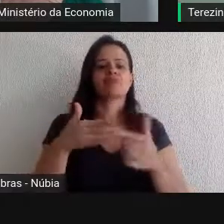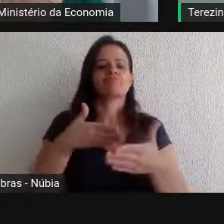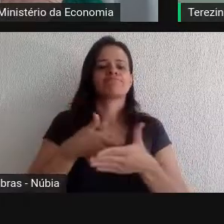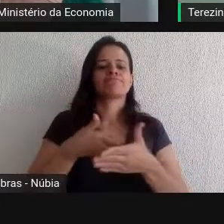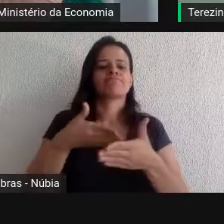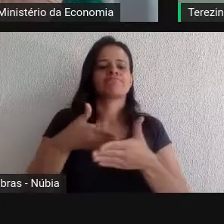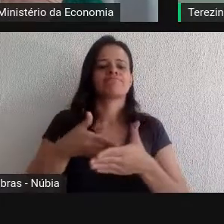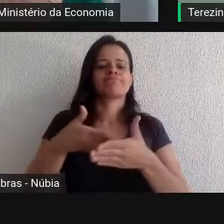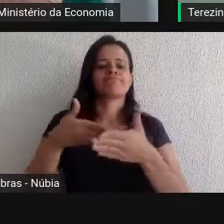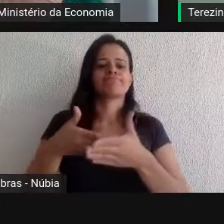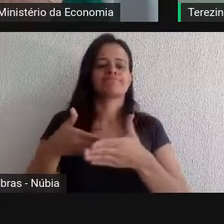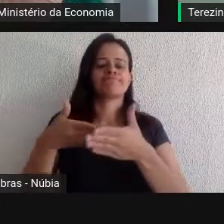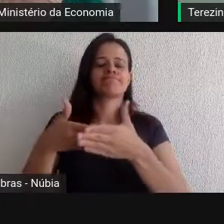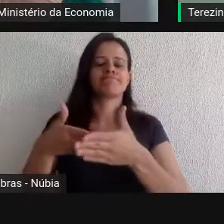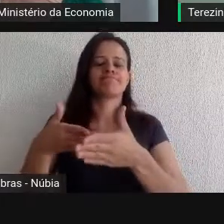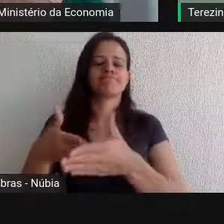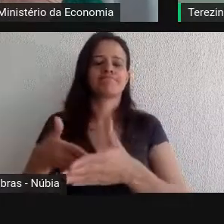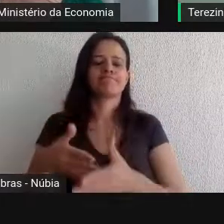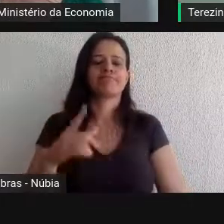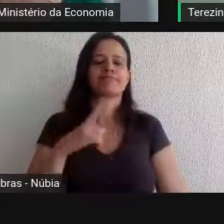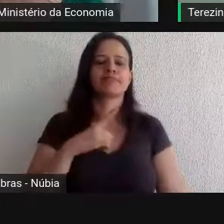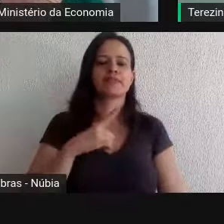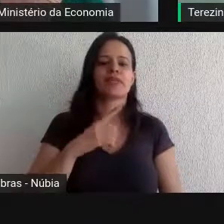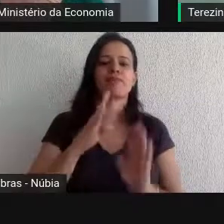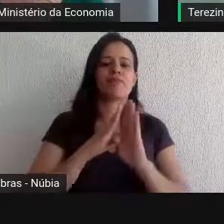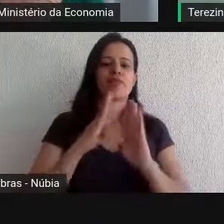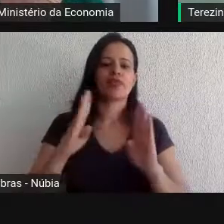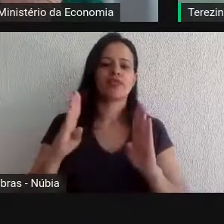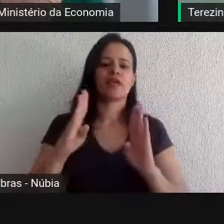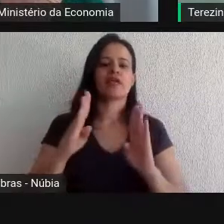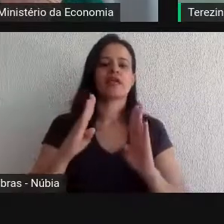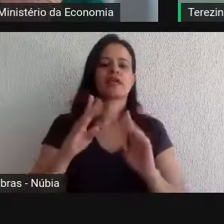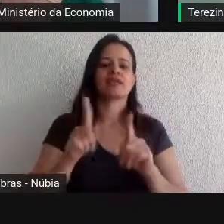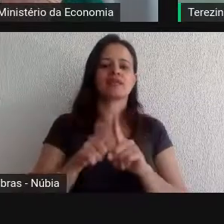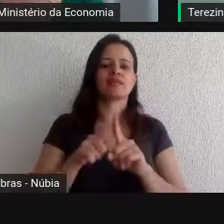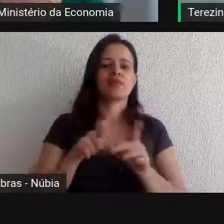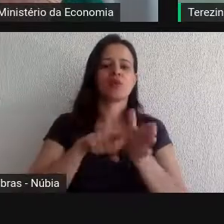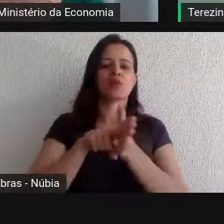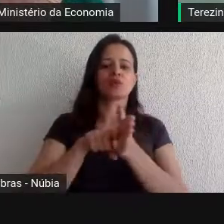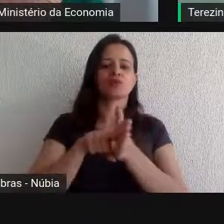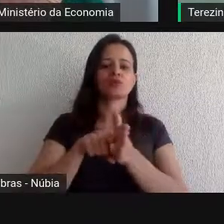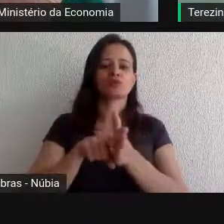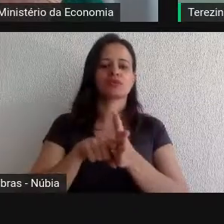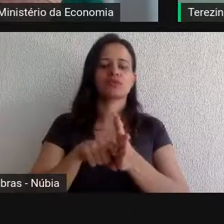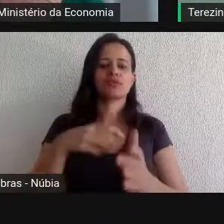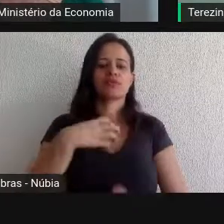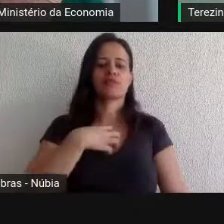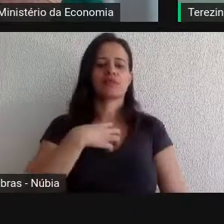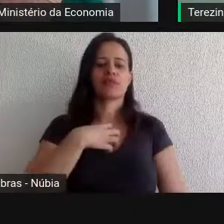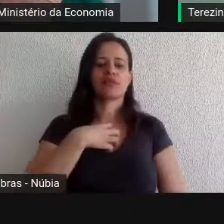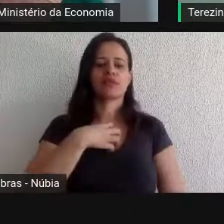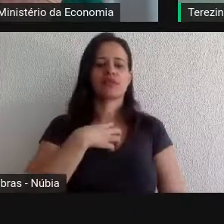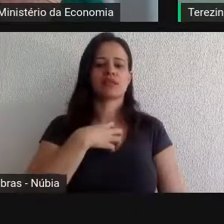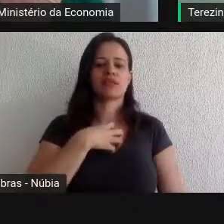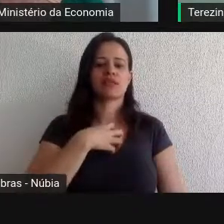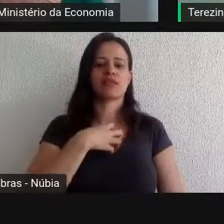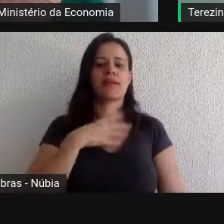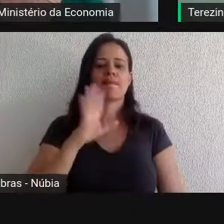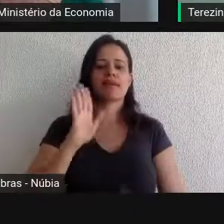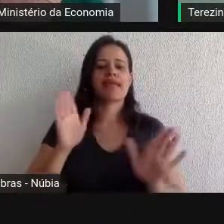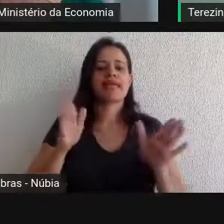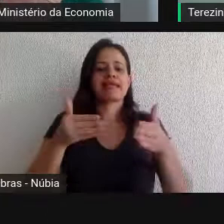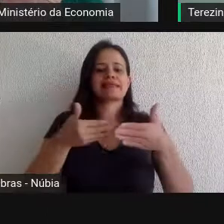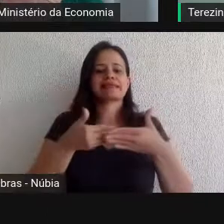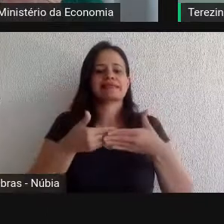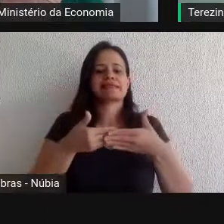vai ficar em uma biblioteca digital e vai ser consultado de maneira muito restrita